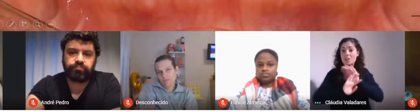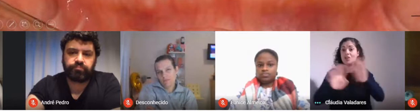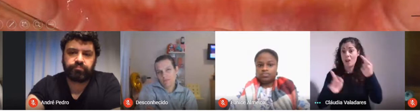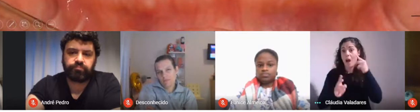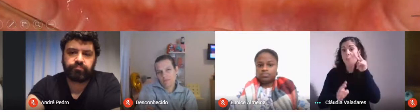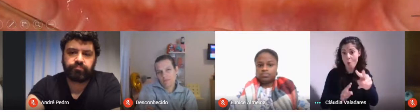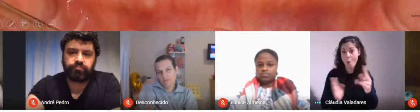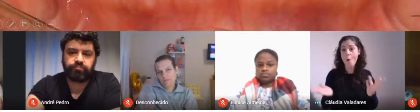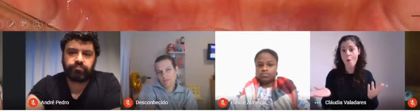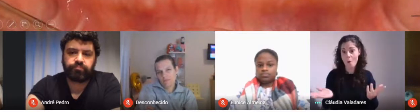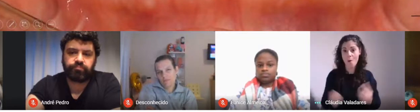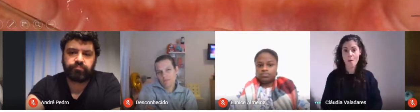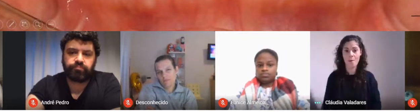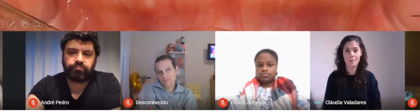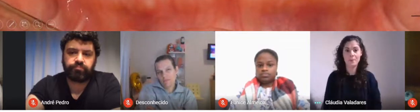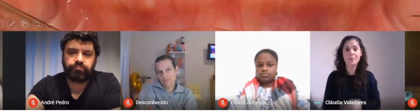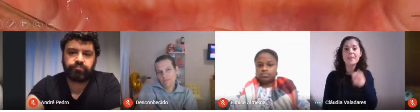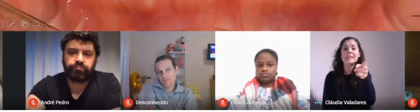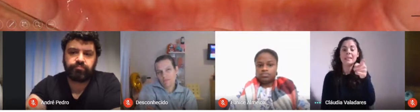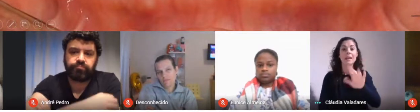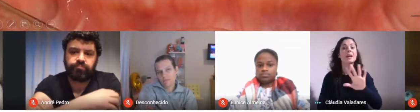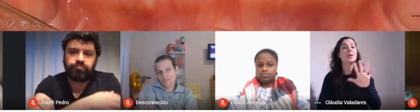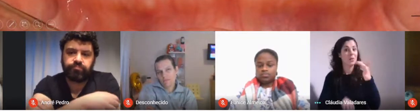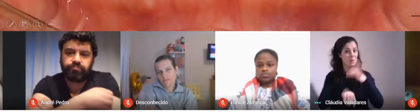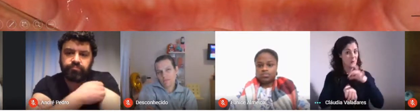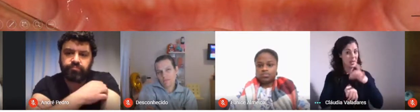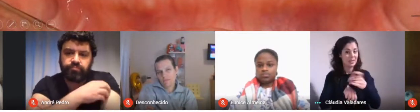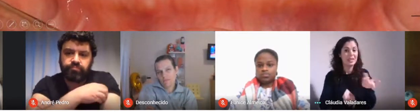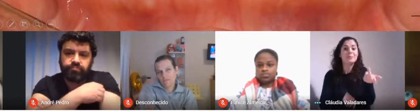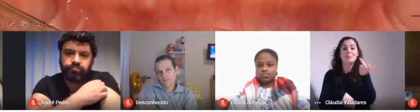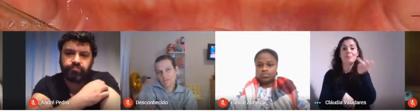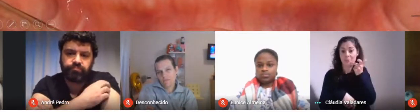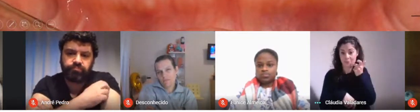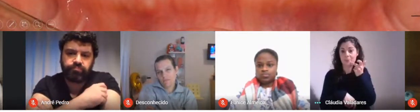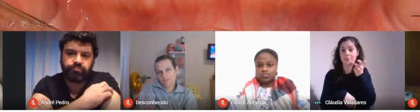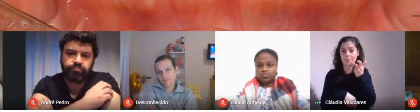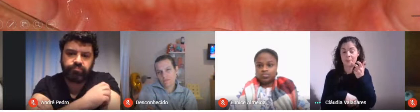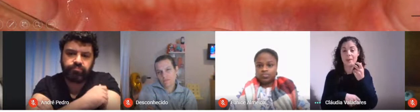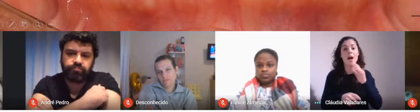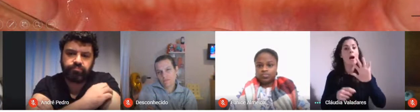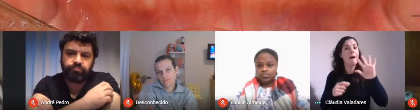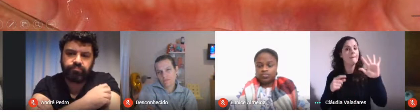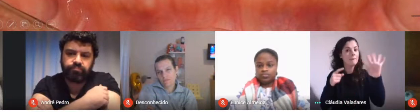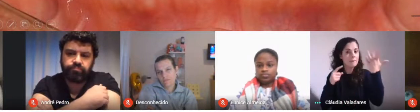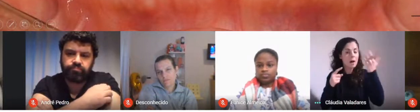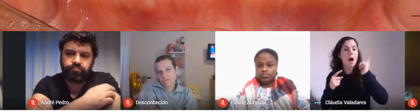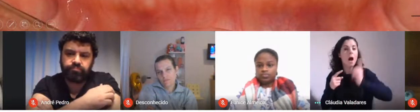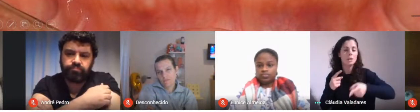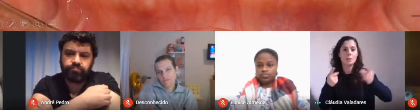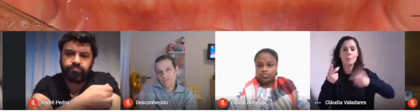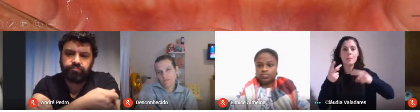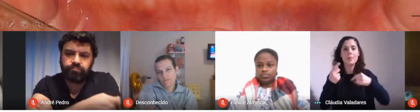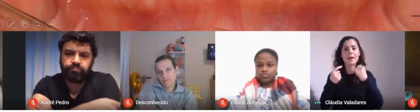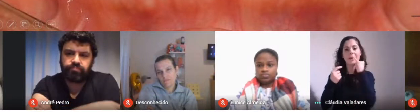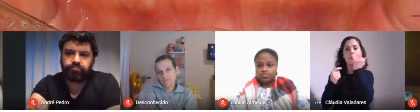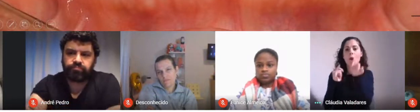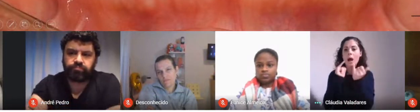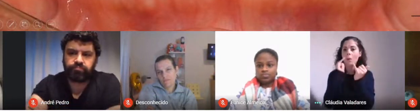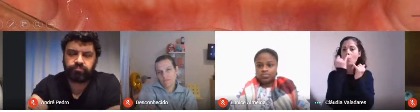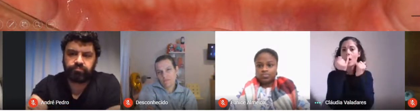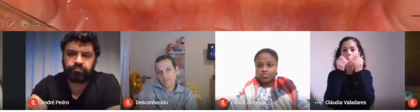Aqui, é possível ver que quando há esta doença, a periodontite, é muito comum existir este espaço entre os